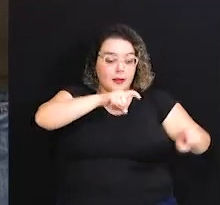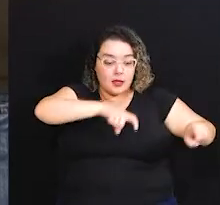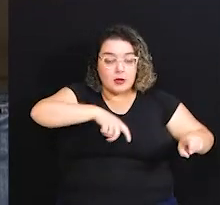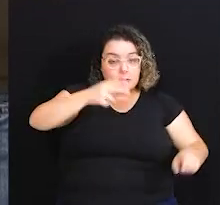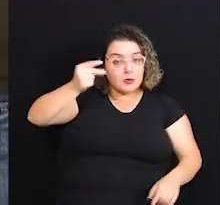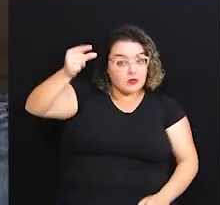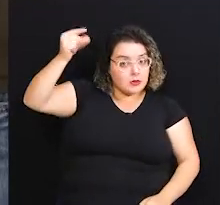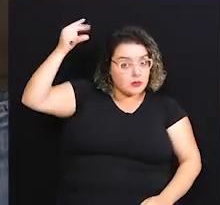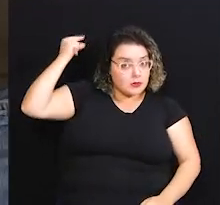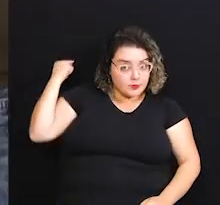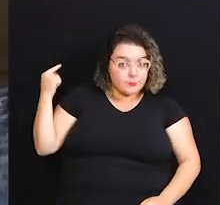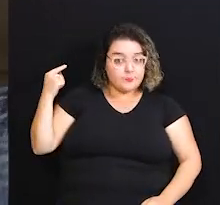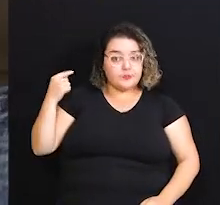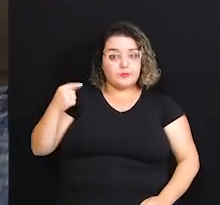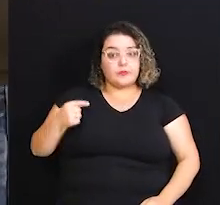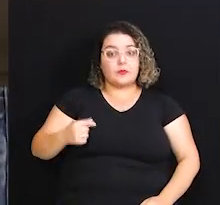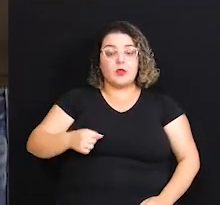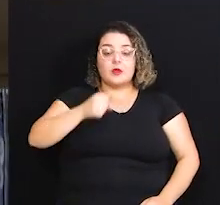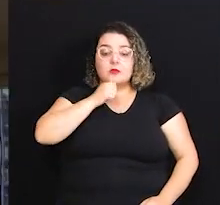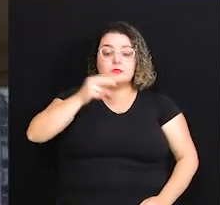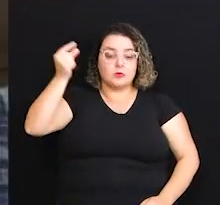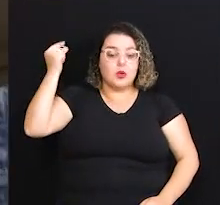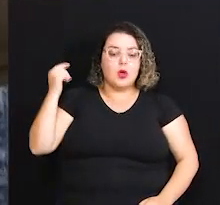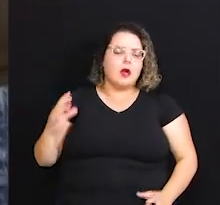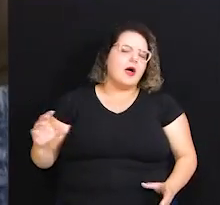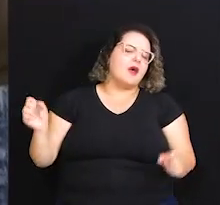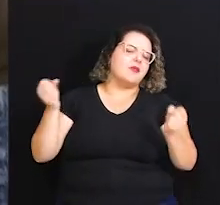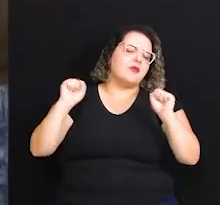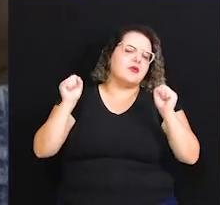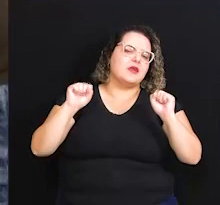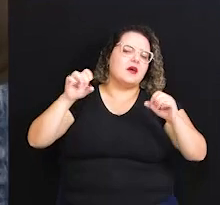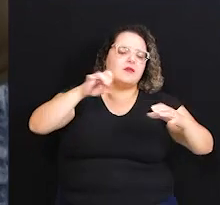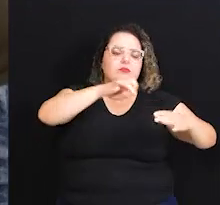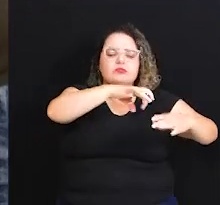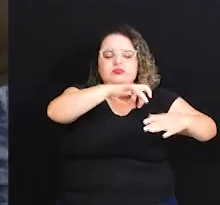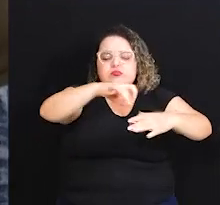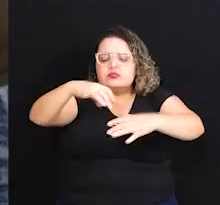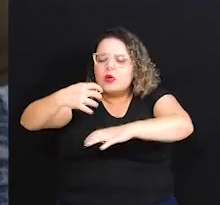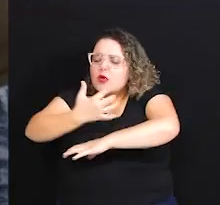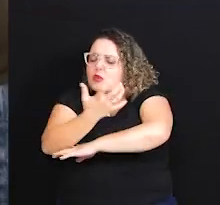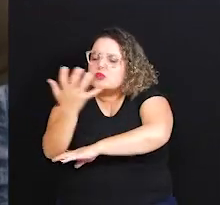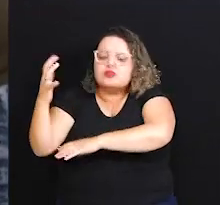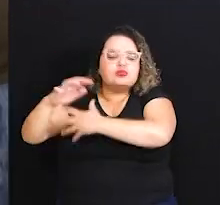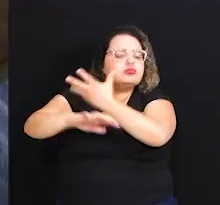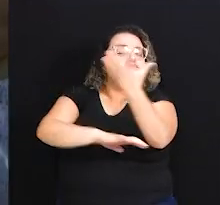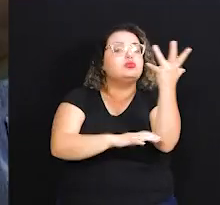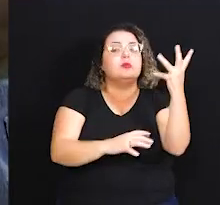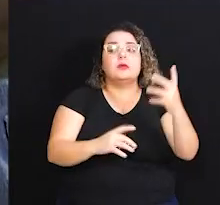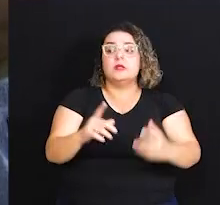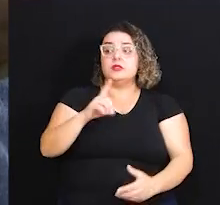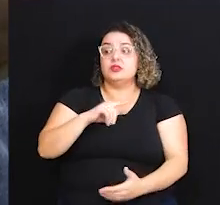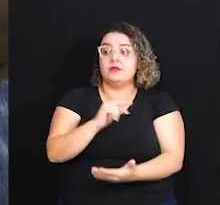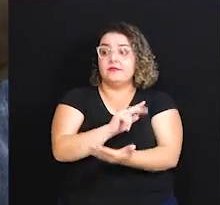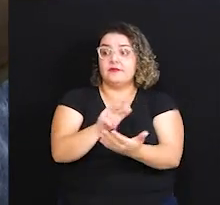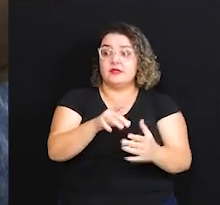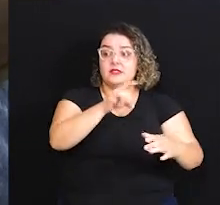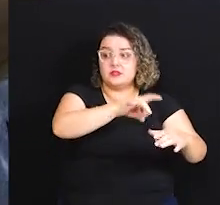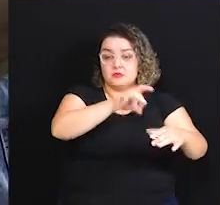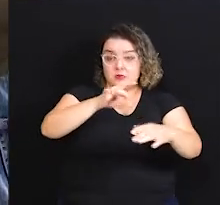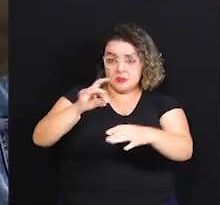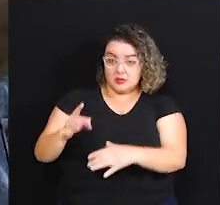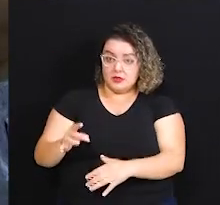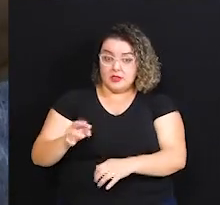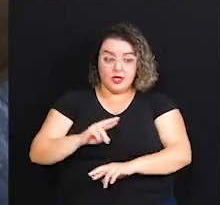e o antigo dono gostava de jardinagem e essas atividades, ele trazia muitas plantas também que